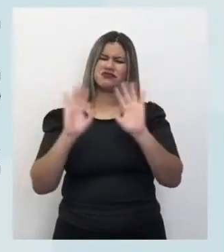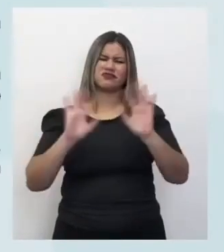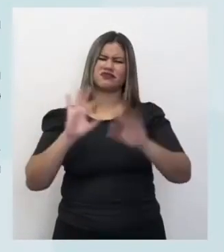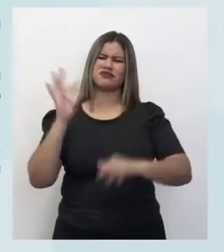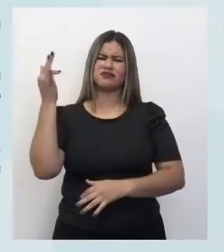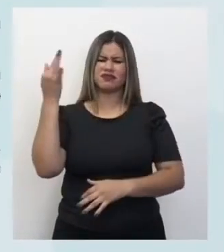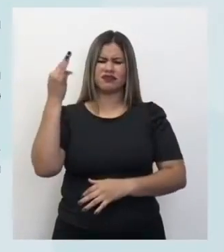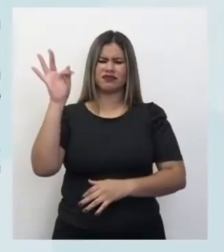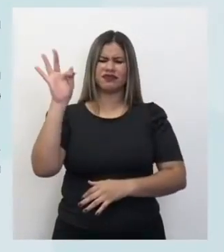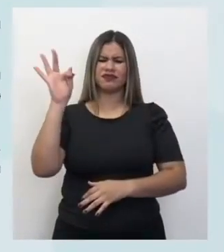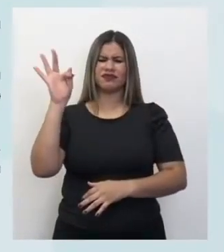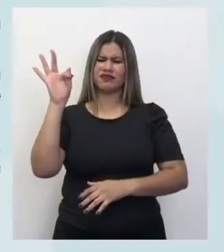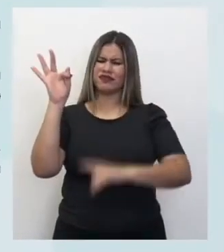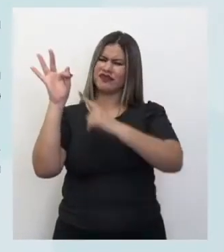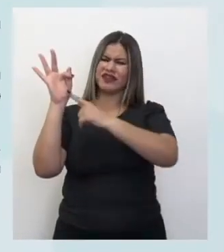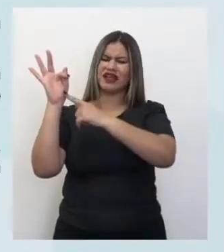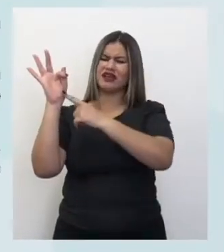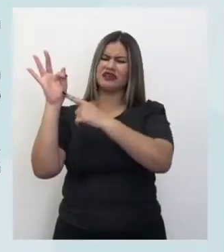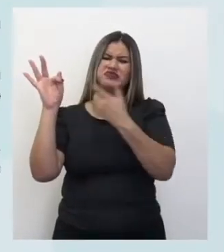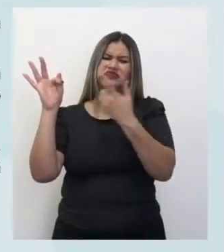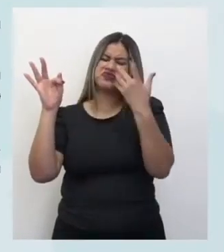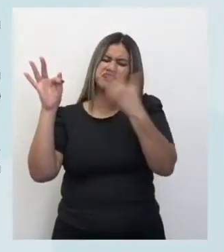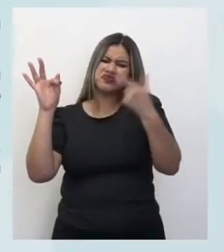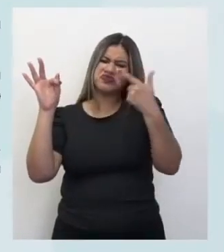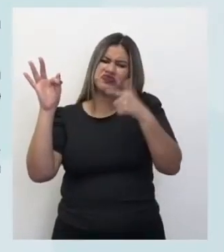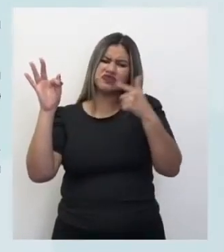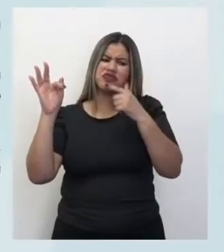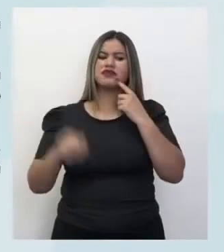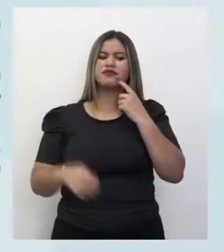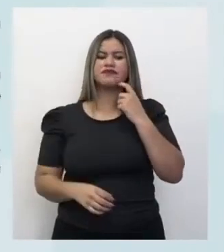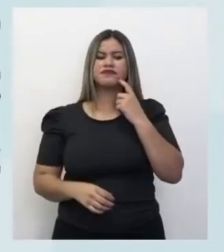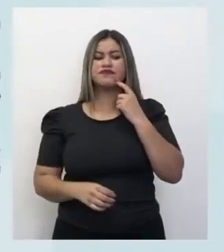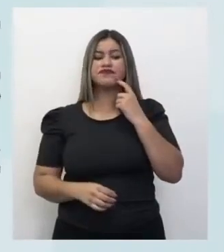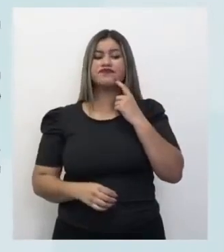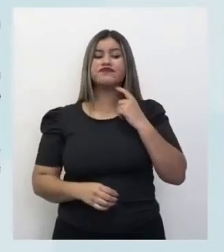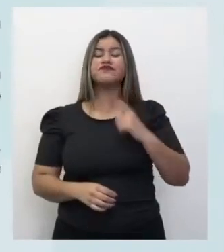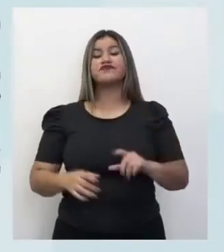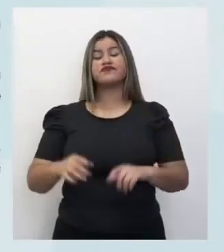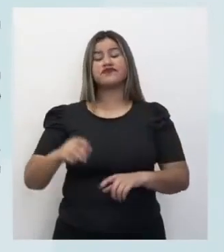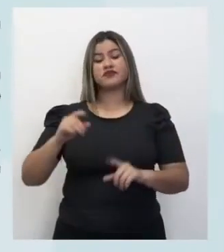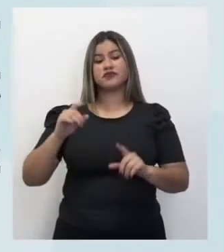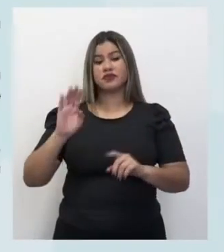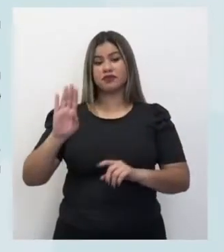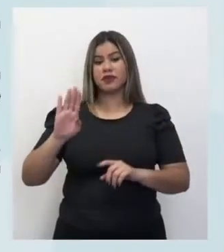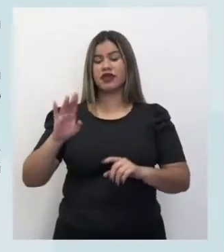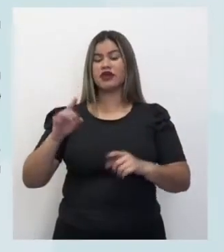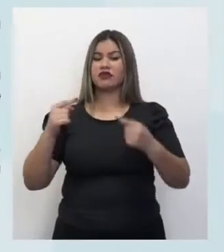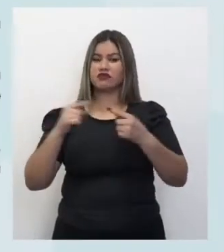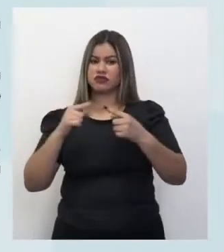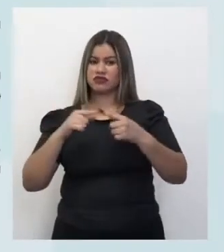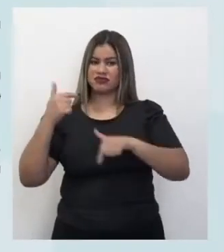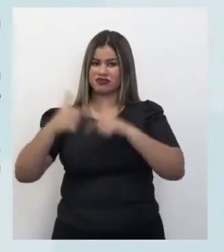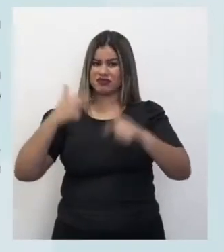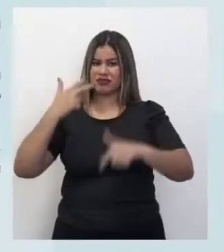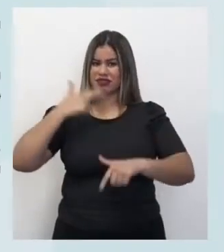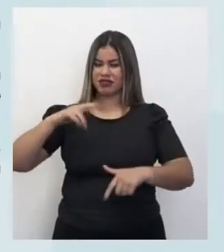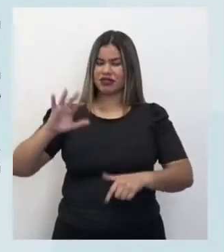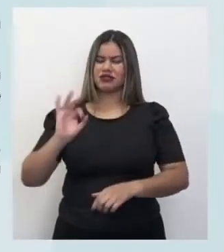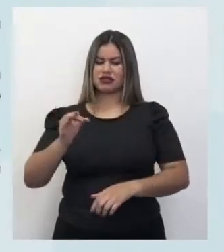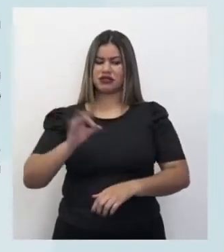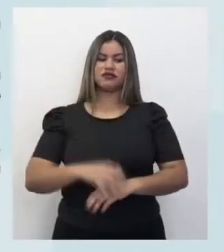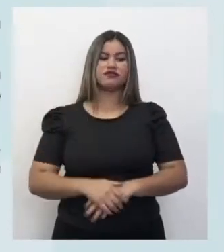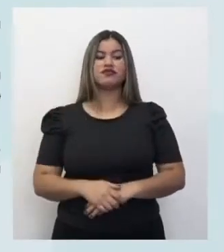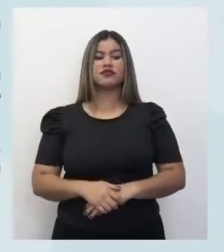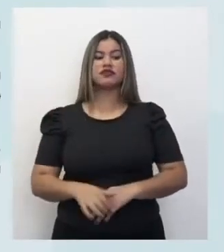gente não vê lazer nenhum ali, nem entretenimento. A imagem faz referência ao trabalho infantil. Sim, verdadeiro. Letra